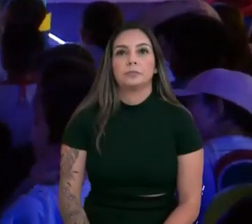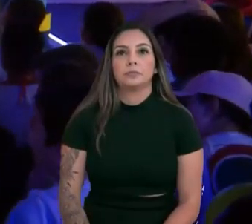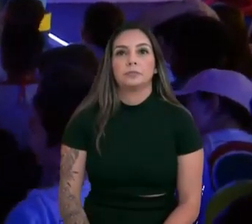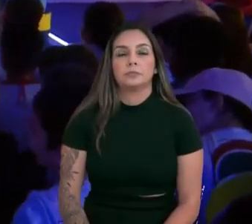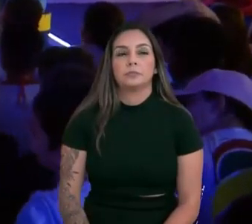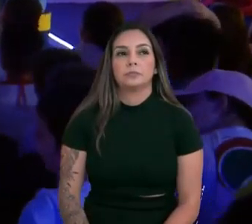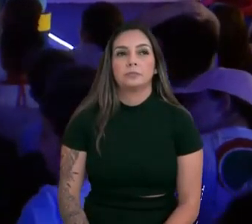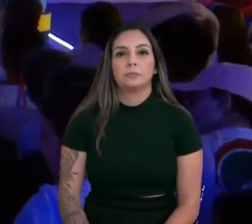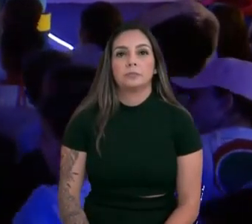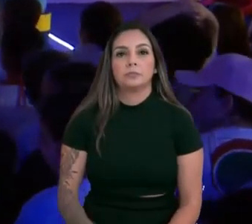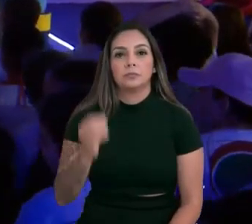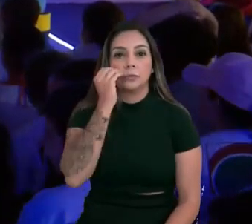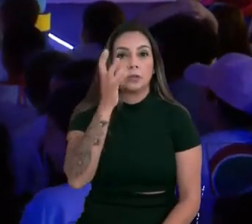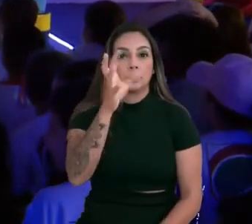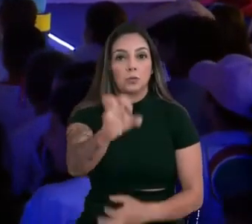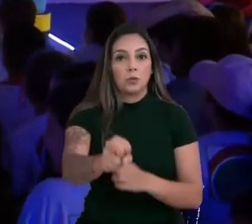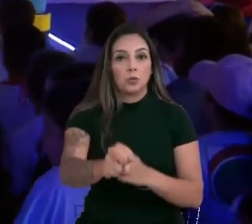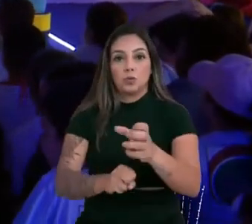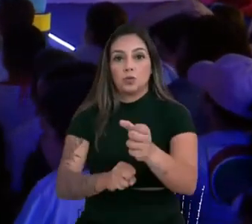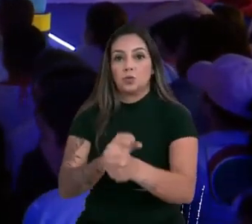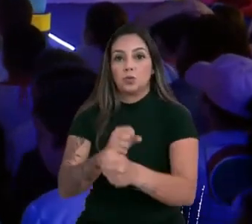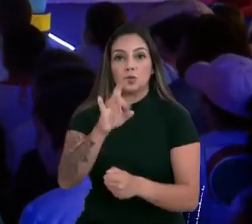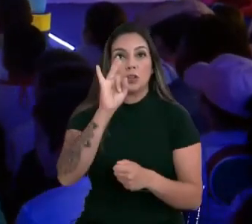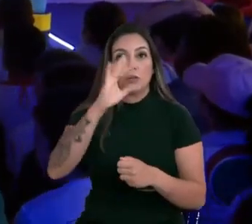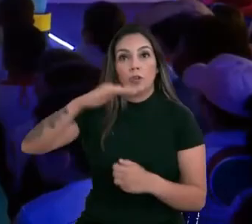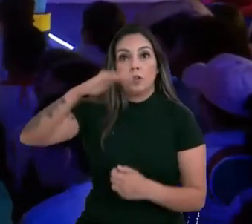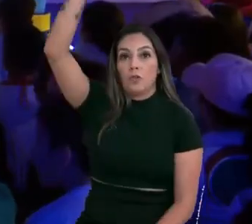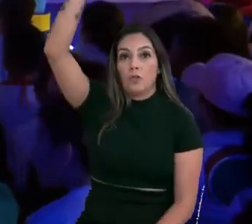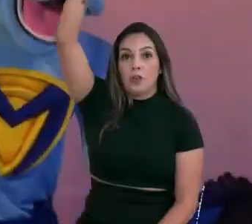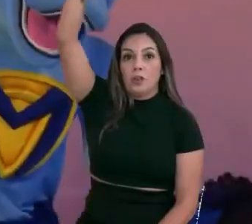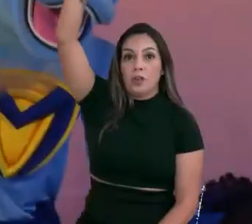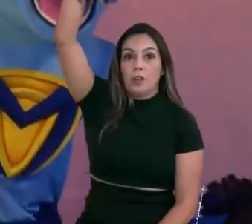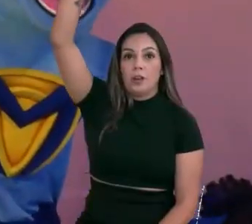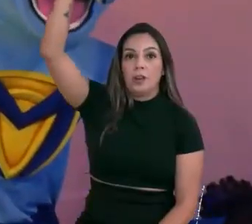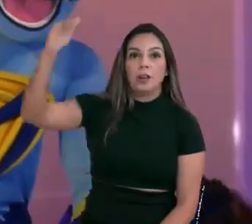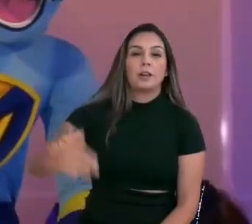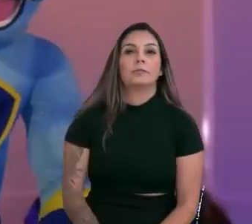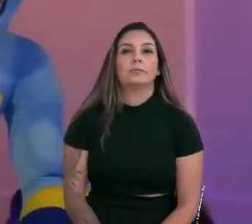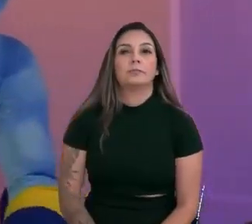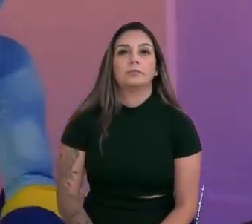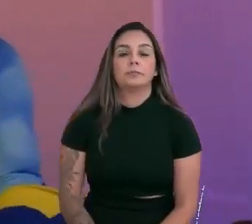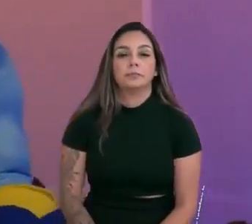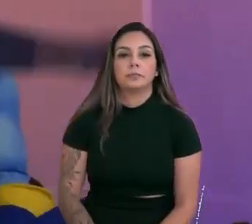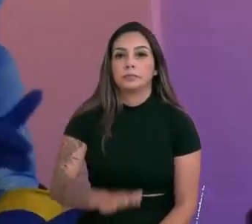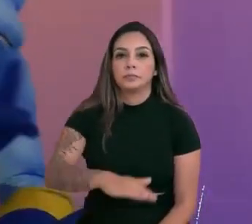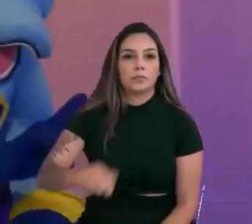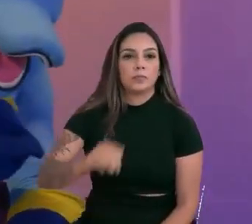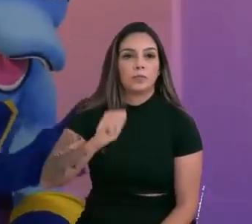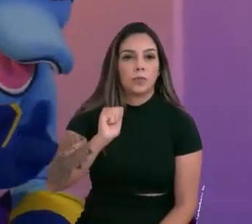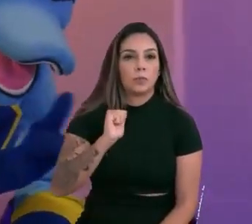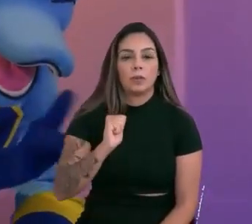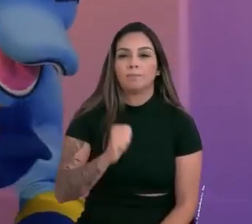tentar puxar, mas só se eu for grande. Se eu for pequenininho, eu posso?